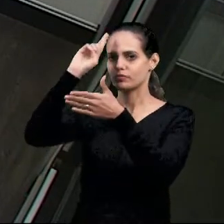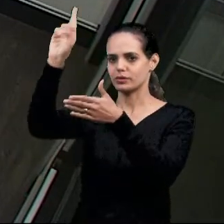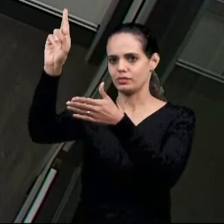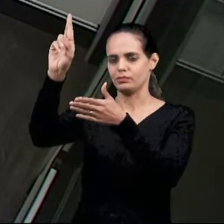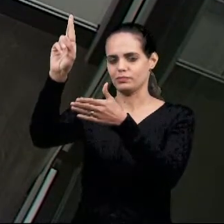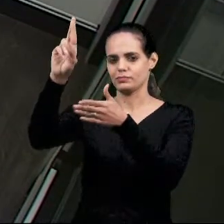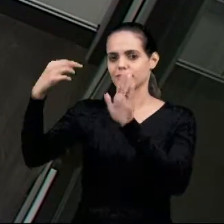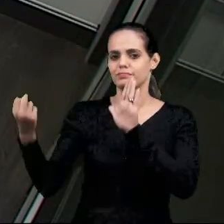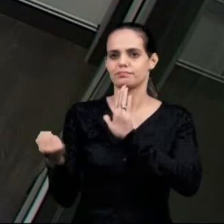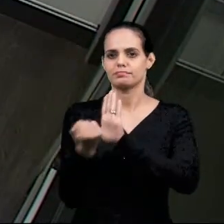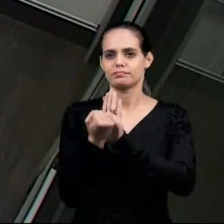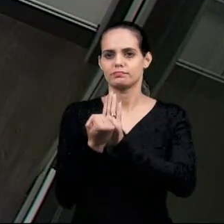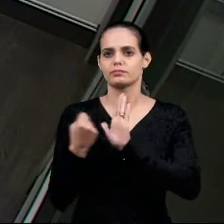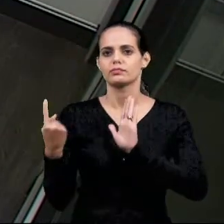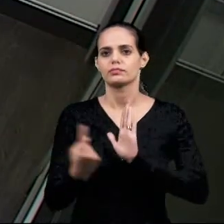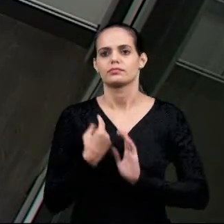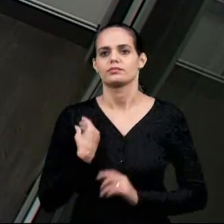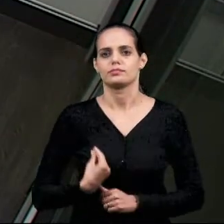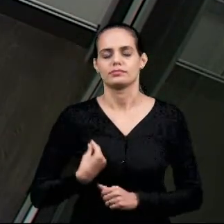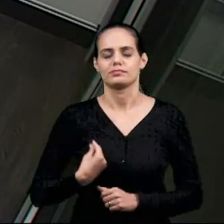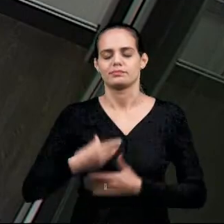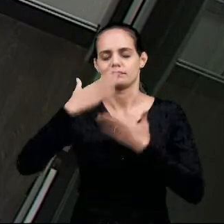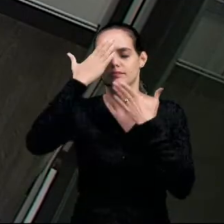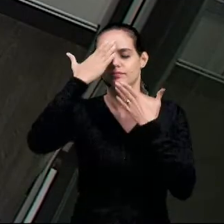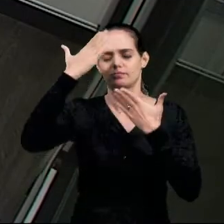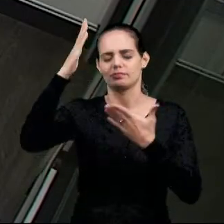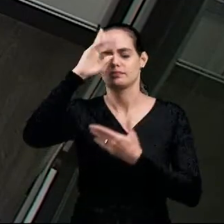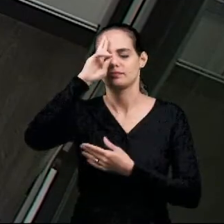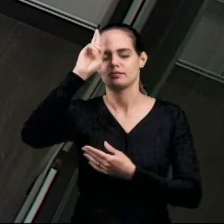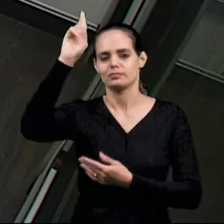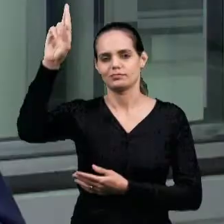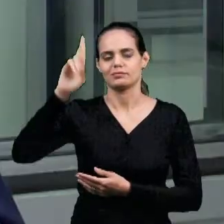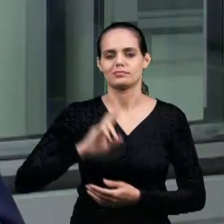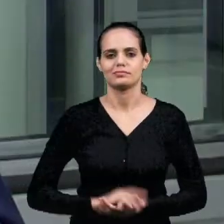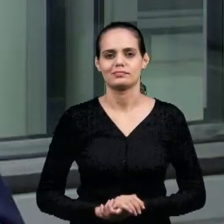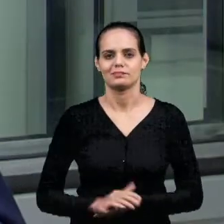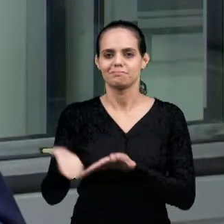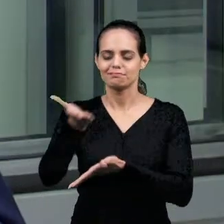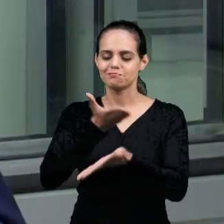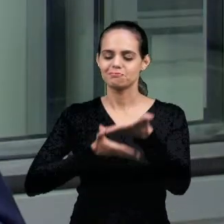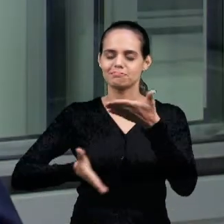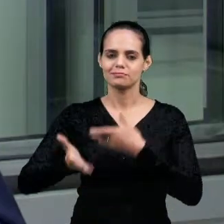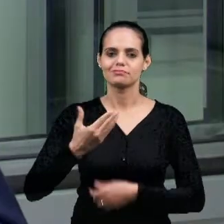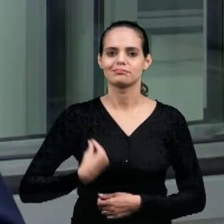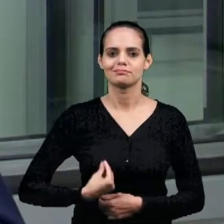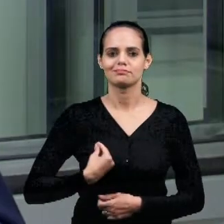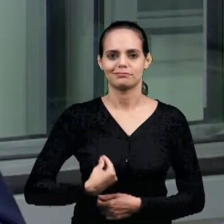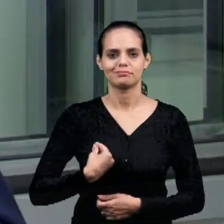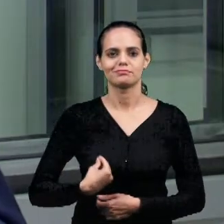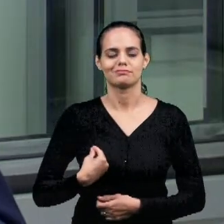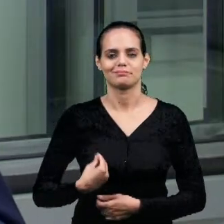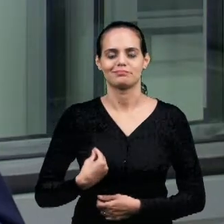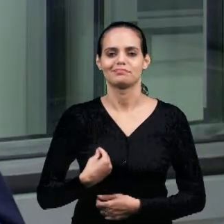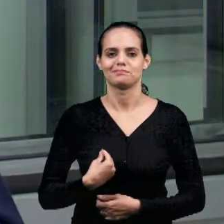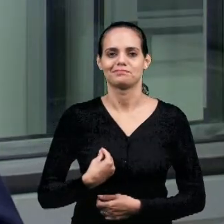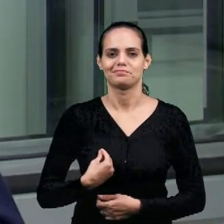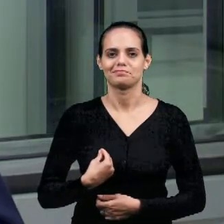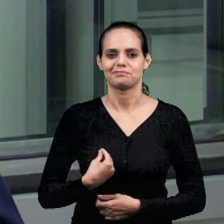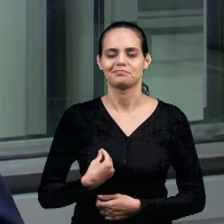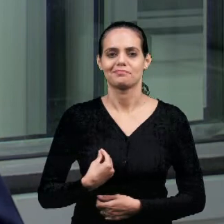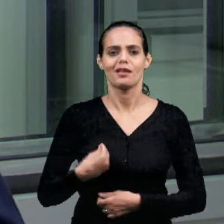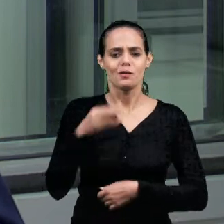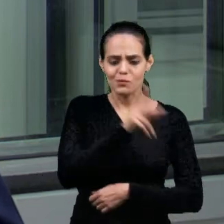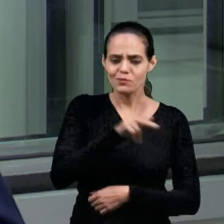a nossa vida, né? É uma gratidão, esse convívio com esses mestres,